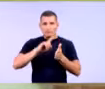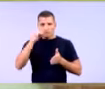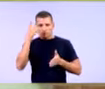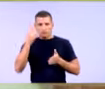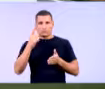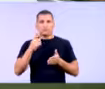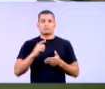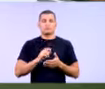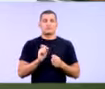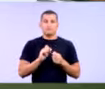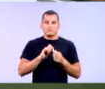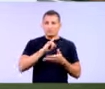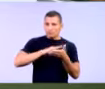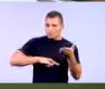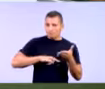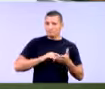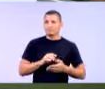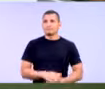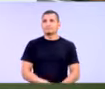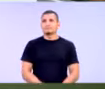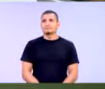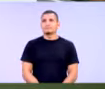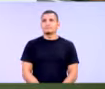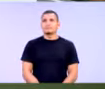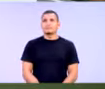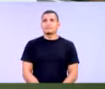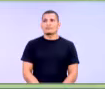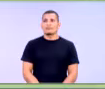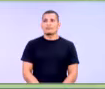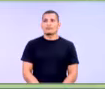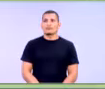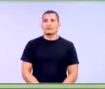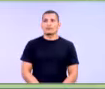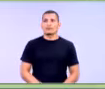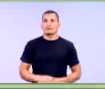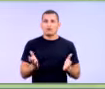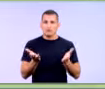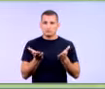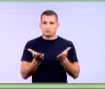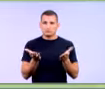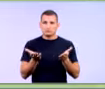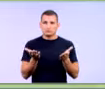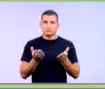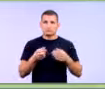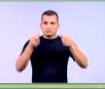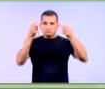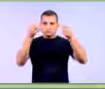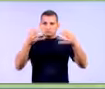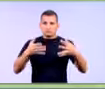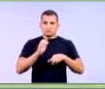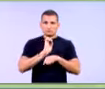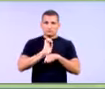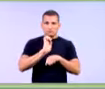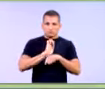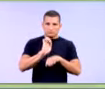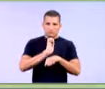documento. Elaborou, ok. E aí, vamos passar agora a falar